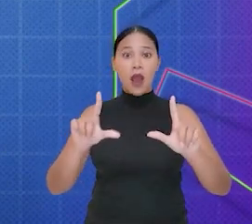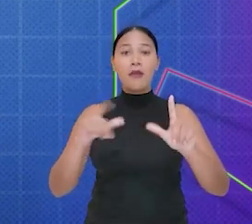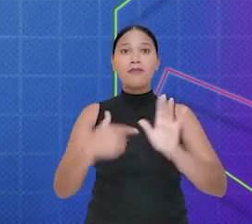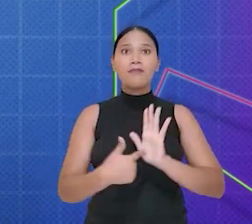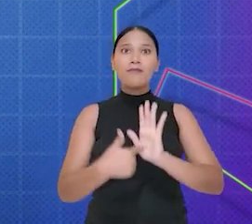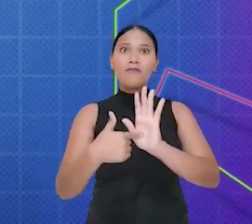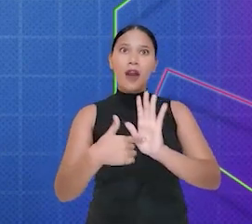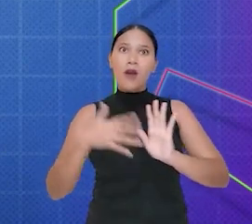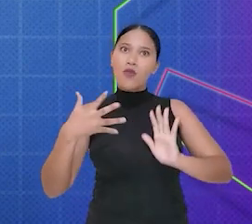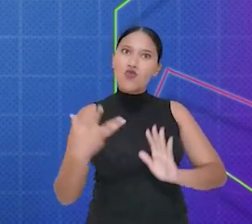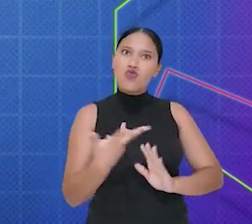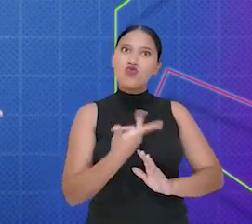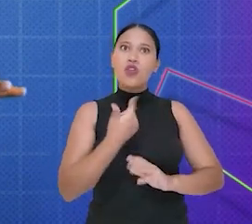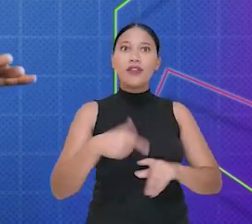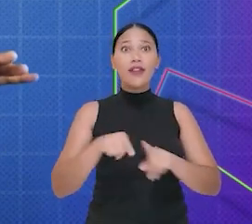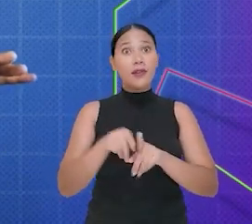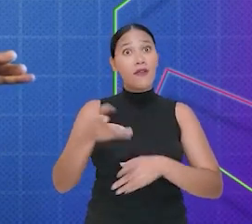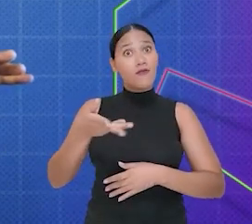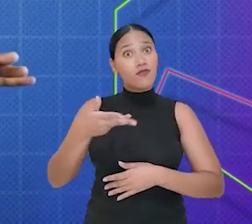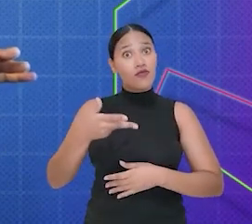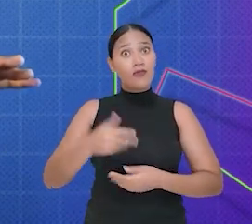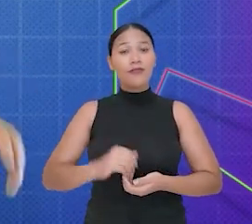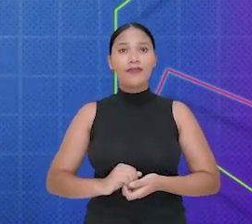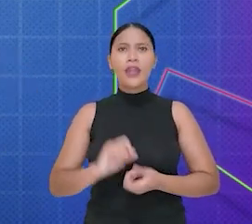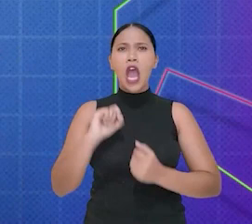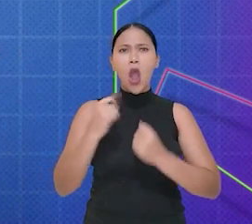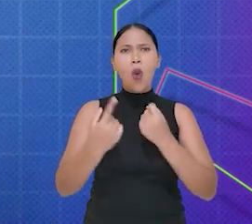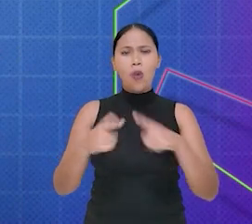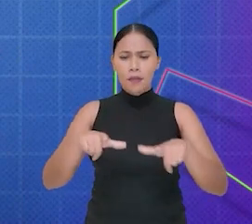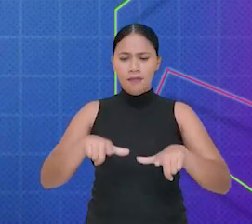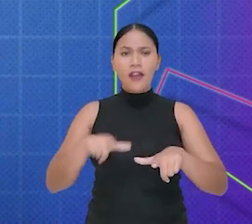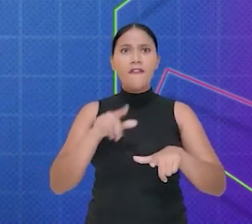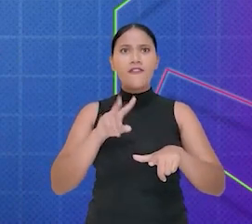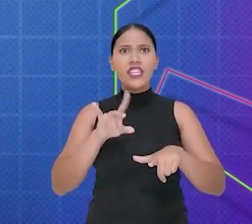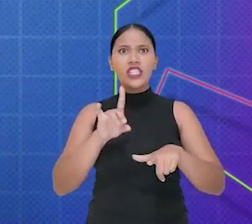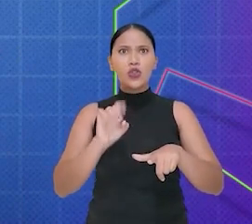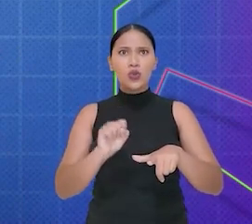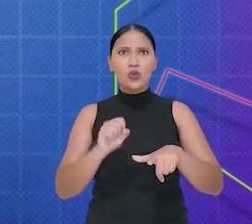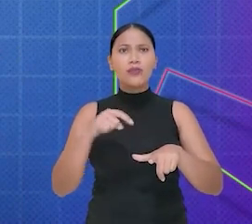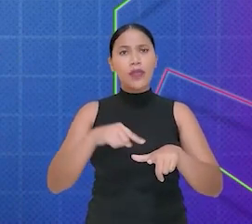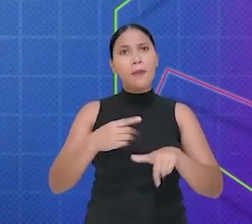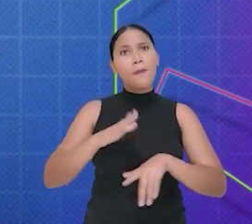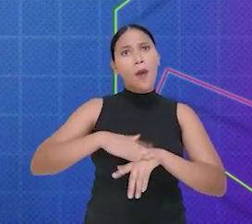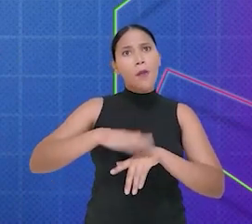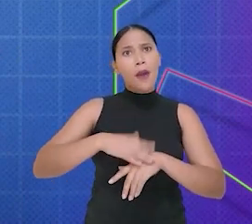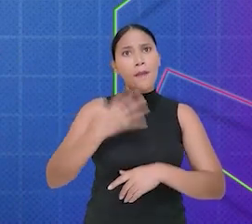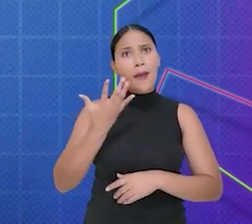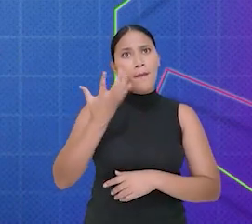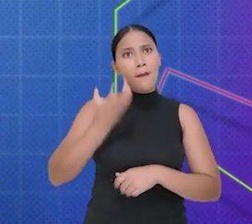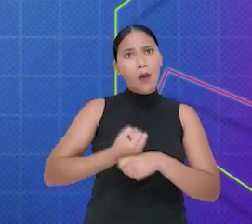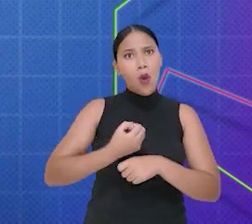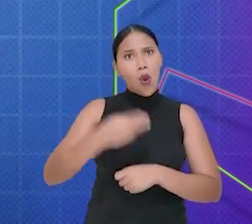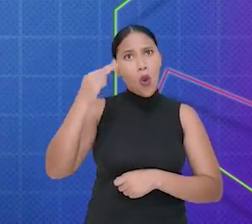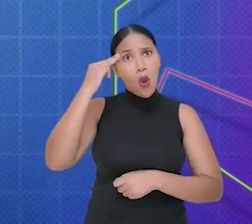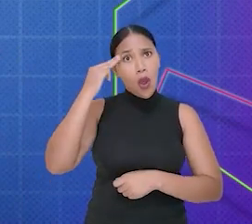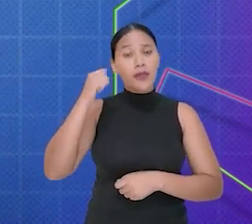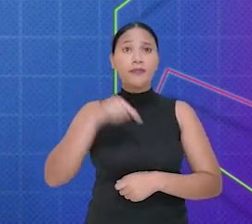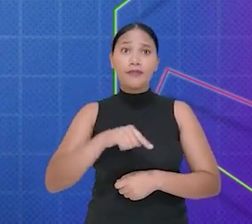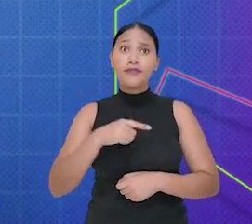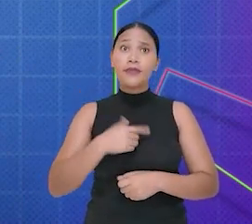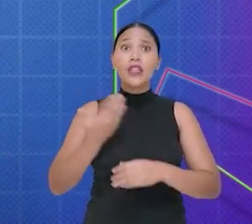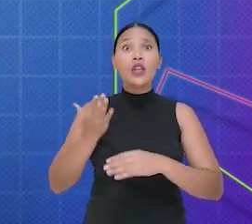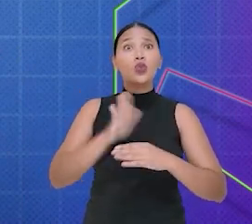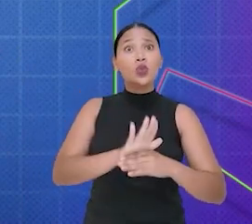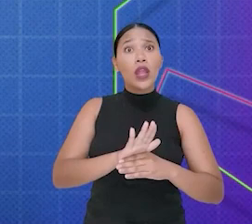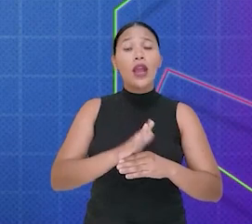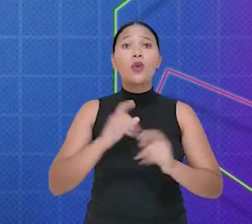imagem gráfica sejam exibidas com alta qualidade e velocidade. Algumas placas de vídeo também possuem sua própria memória, chamada de memória de